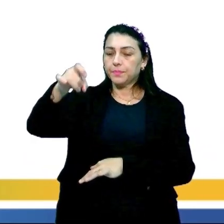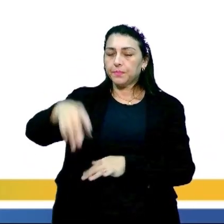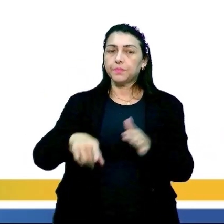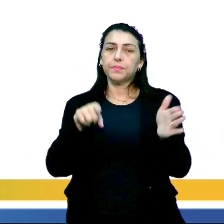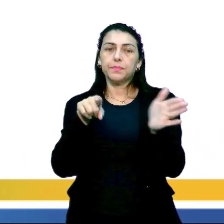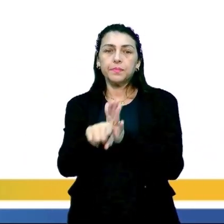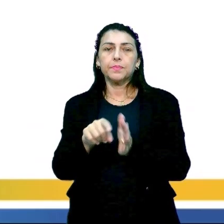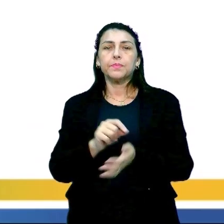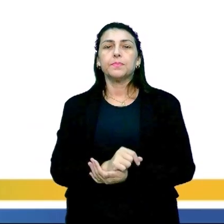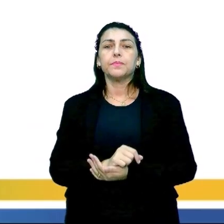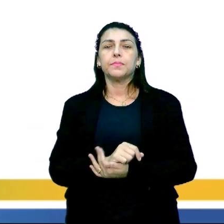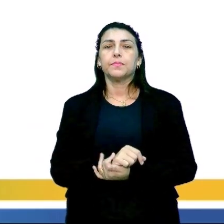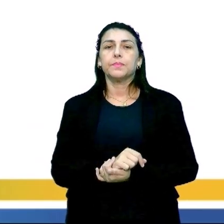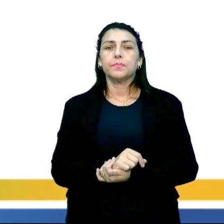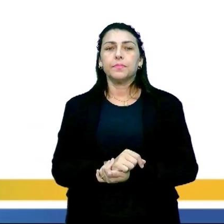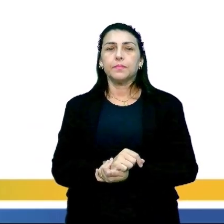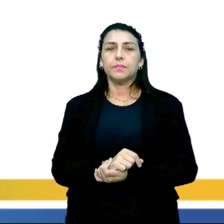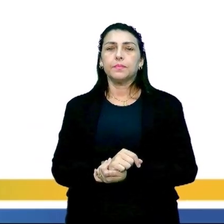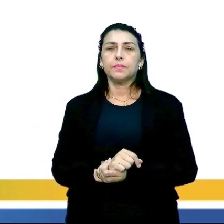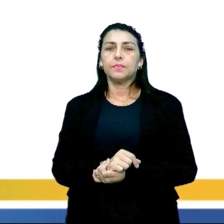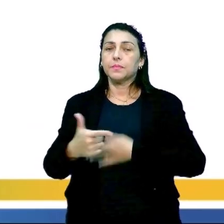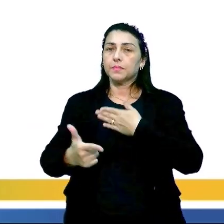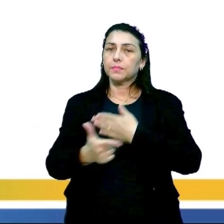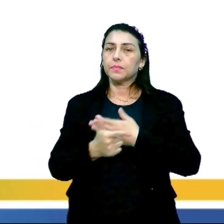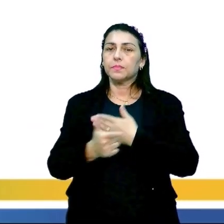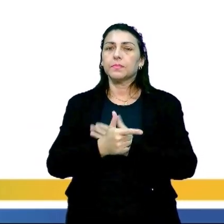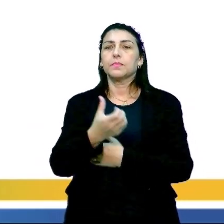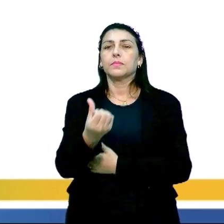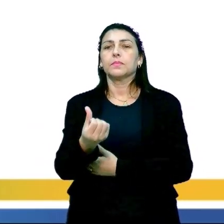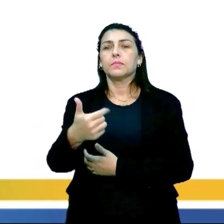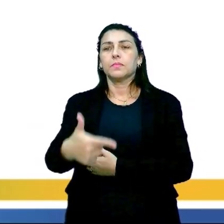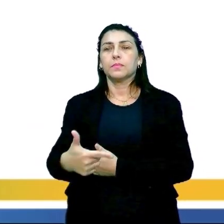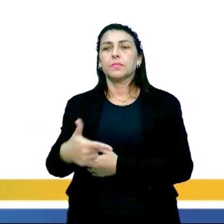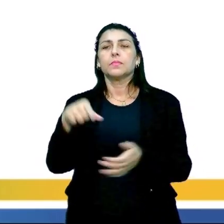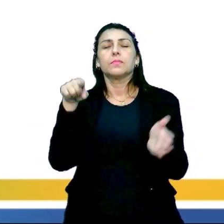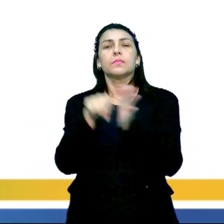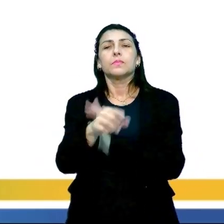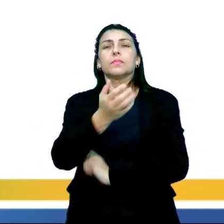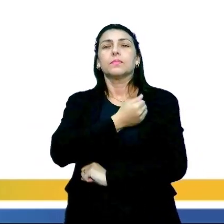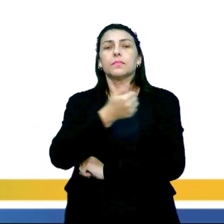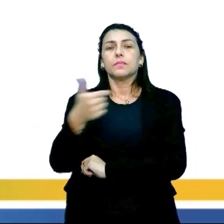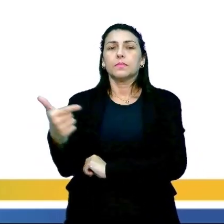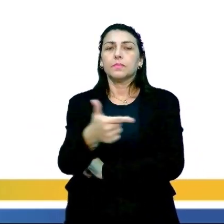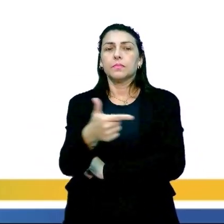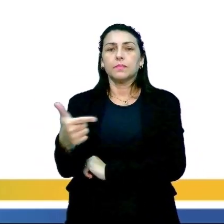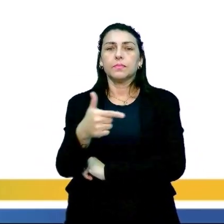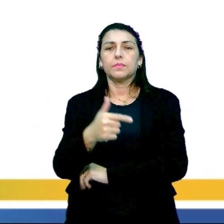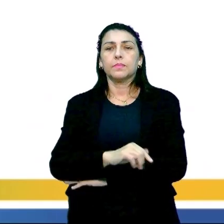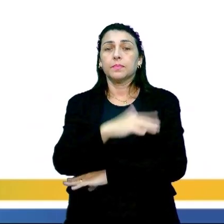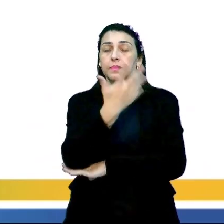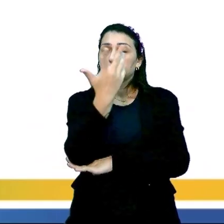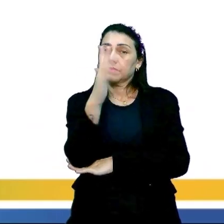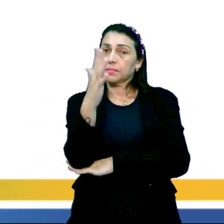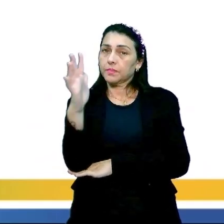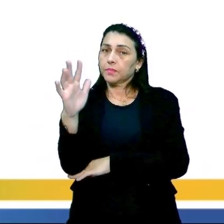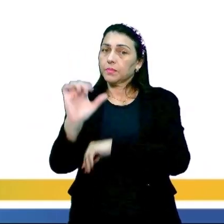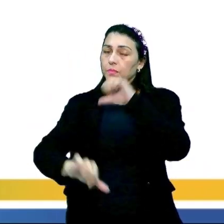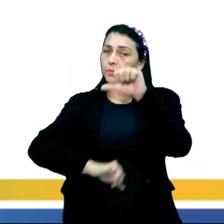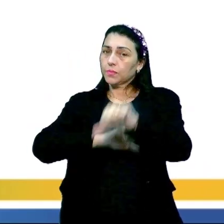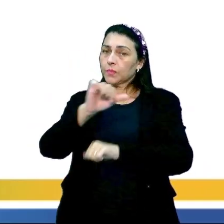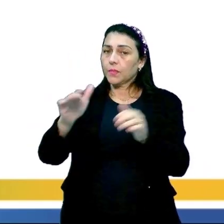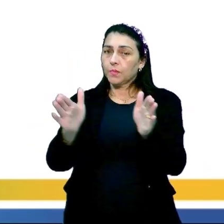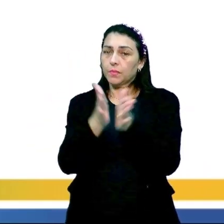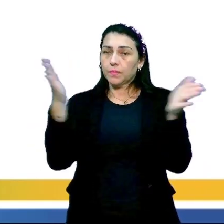aula de hoje. Então, lá na página 62, questão 22. Mudei de